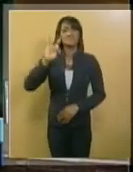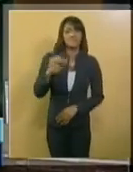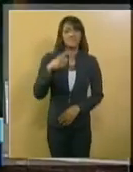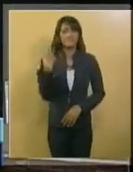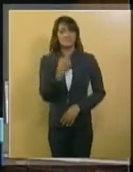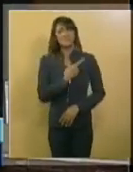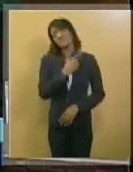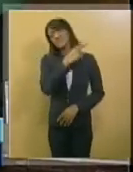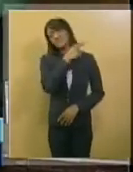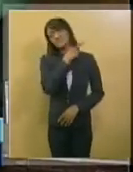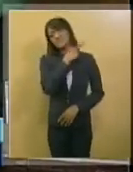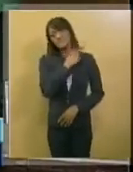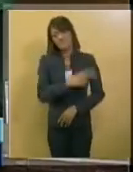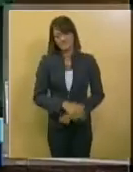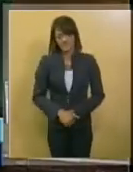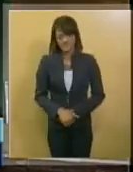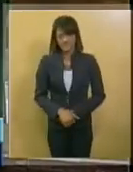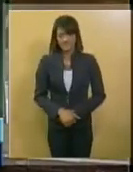vítimas.